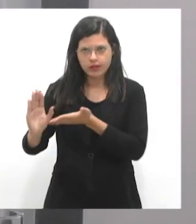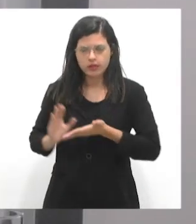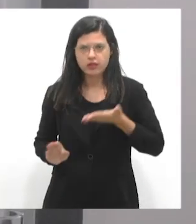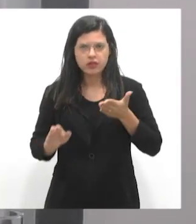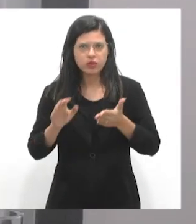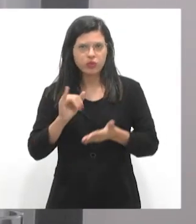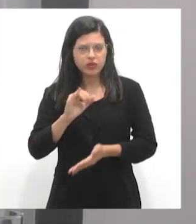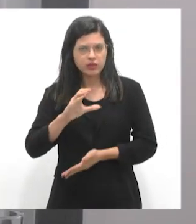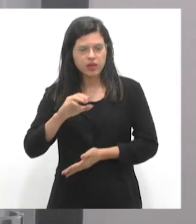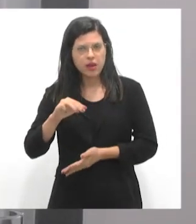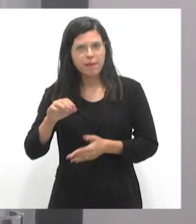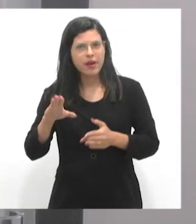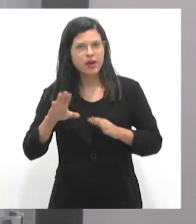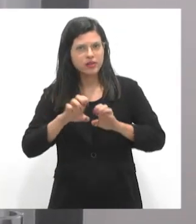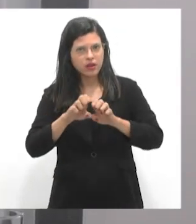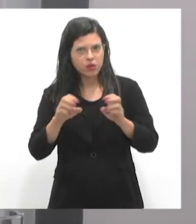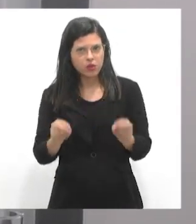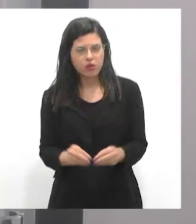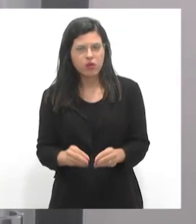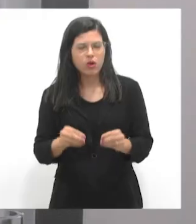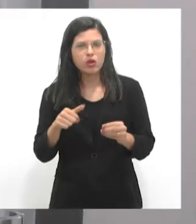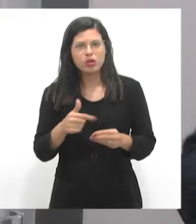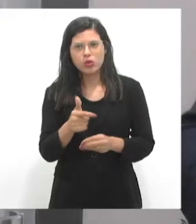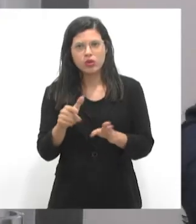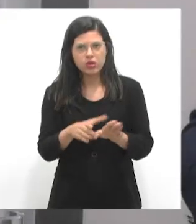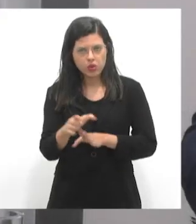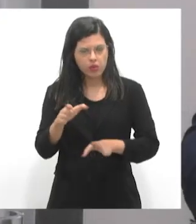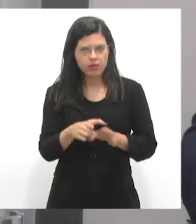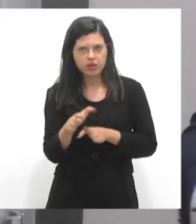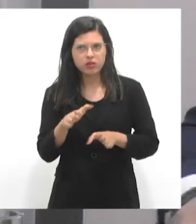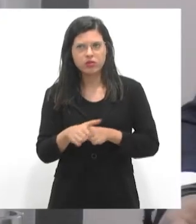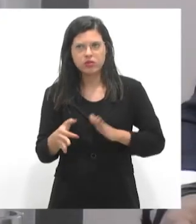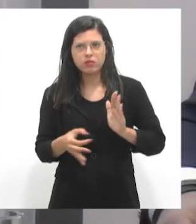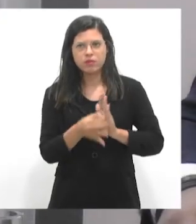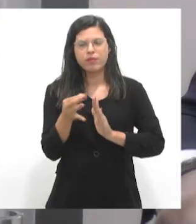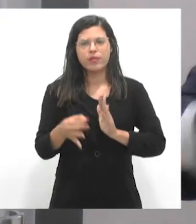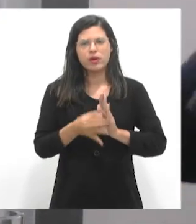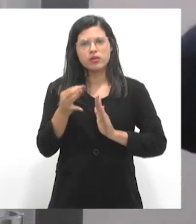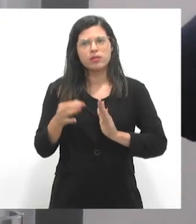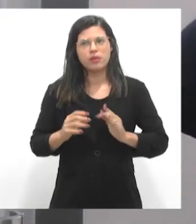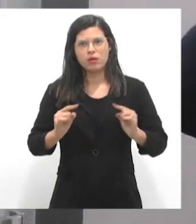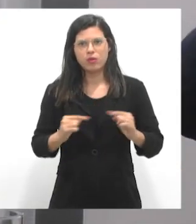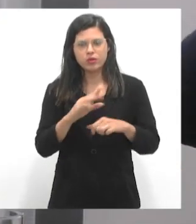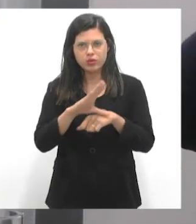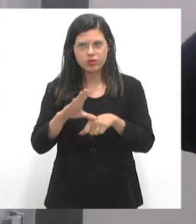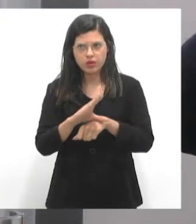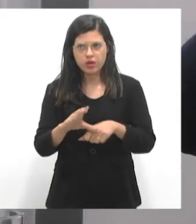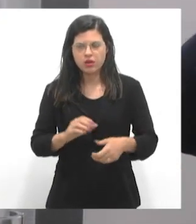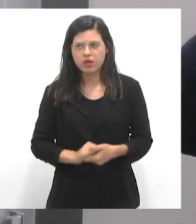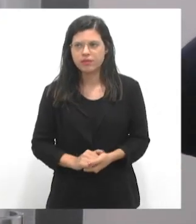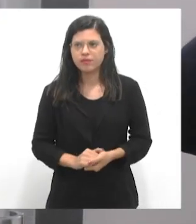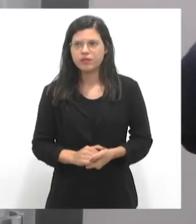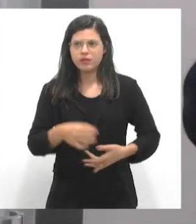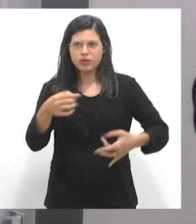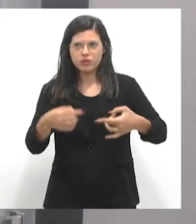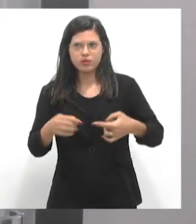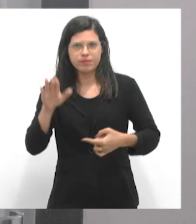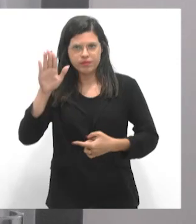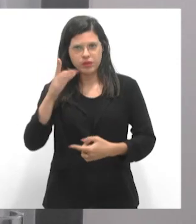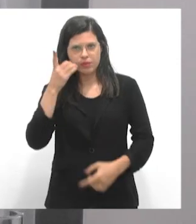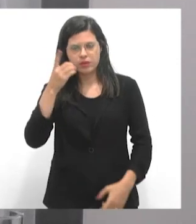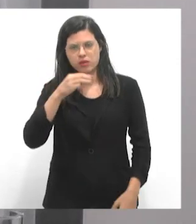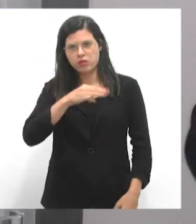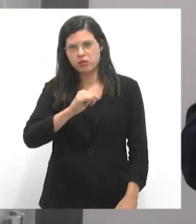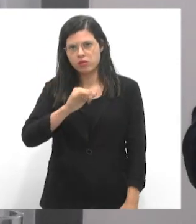conta específica e dá outras providências. O parecer é pela constitucionalidade. Para discutir. Para discutir, deputado